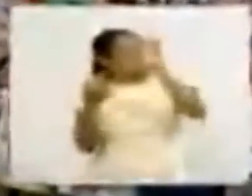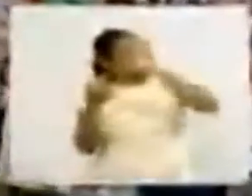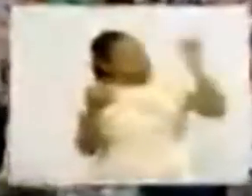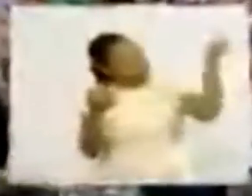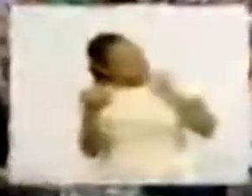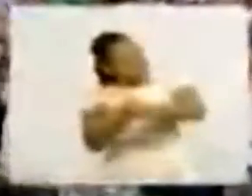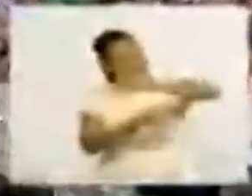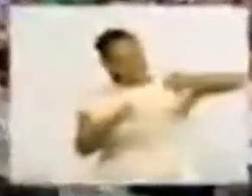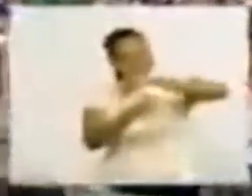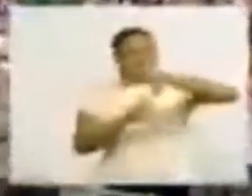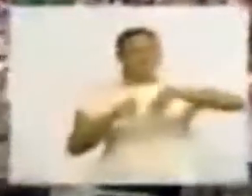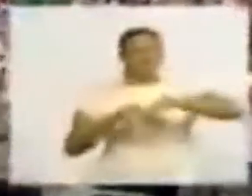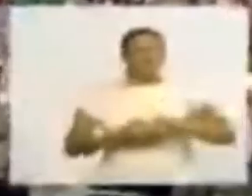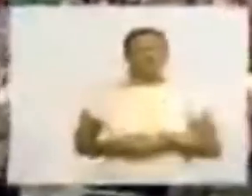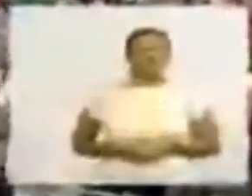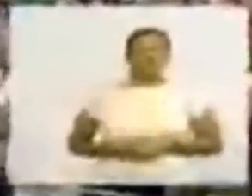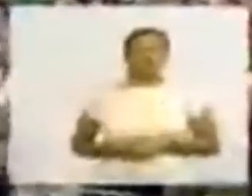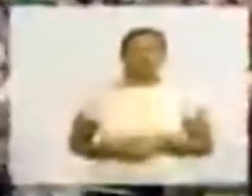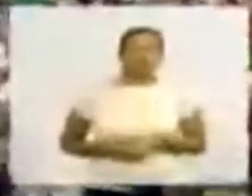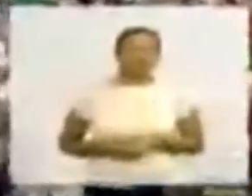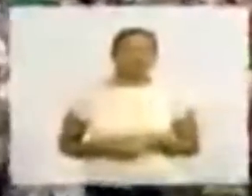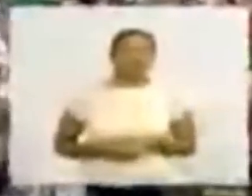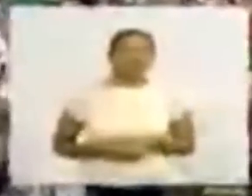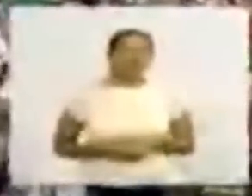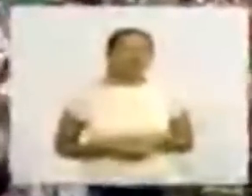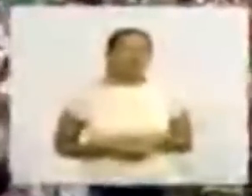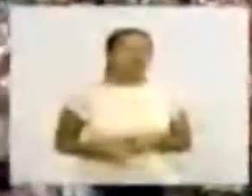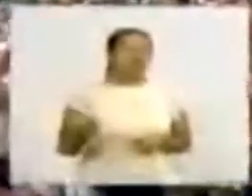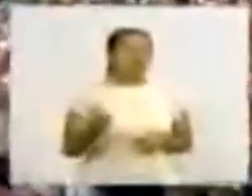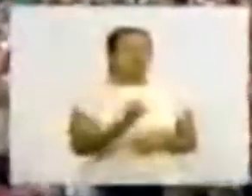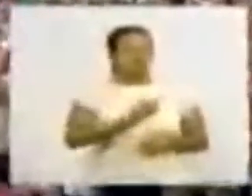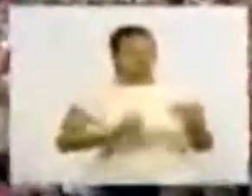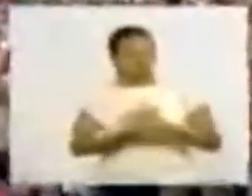famílias. Transforma, Senhor, as nossas famílias. Retira do nosso meio o ódio.